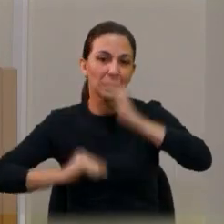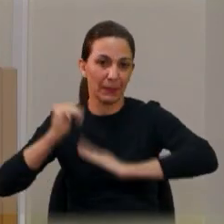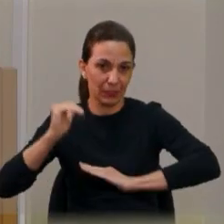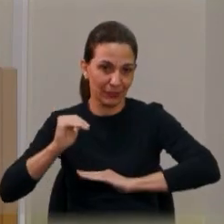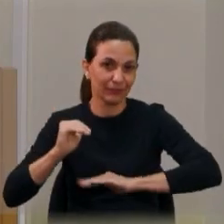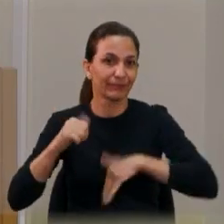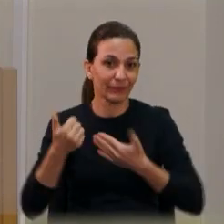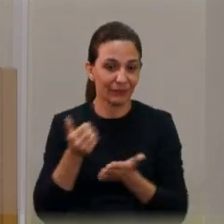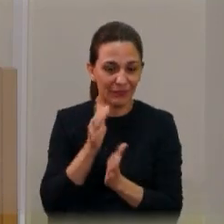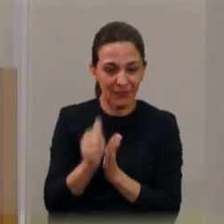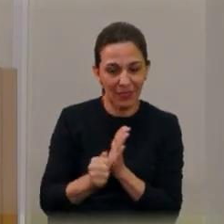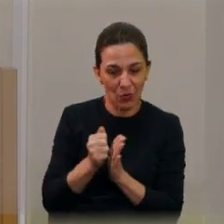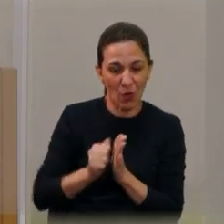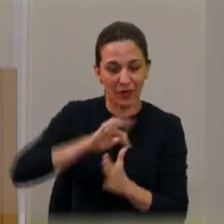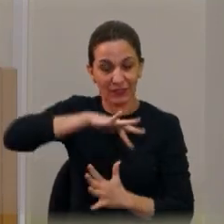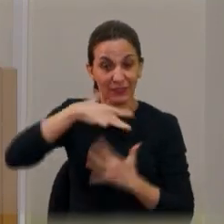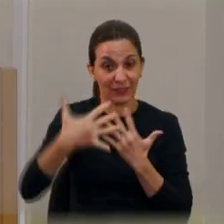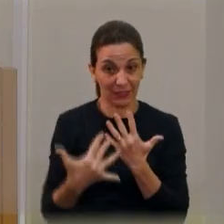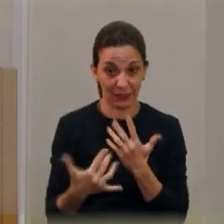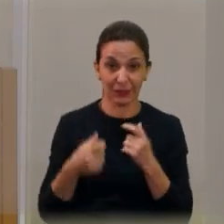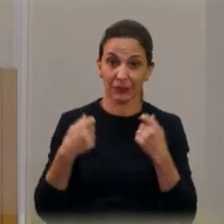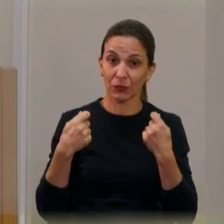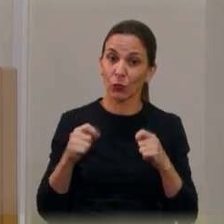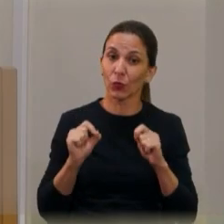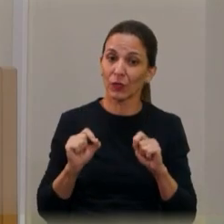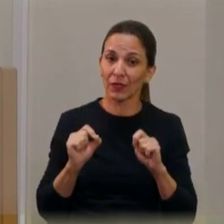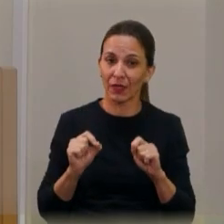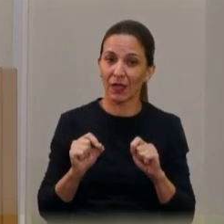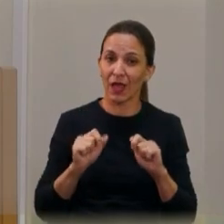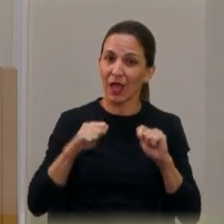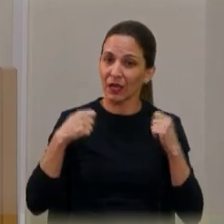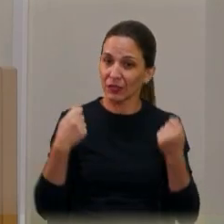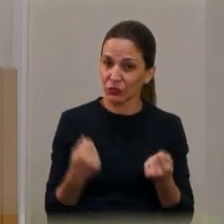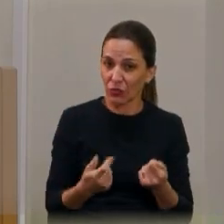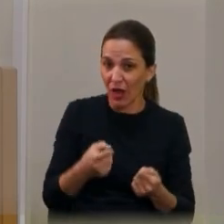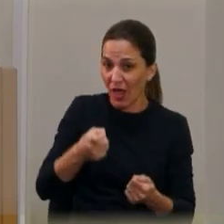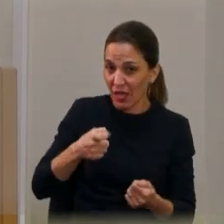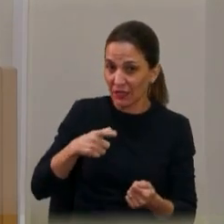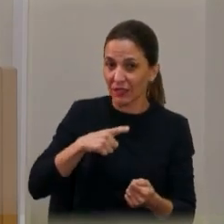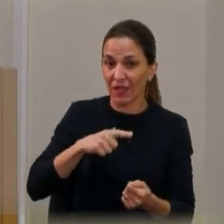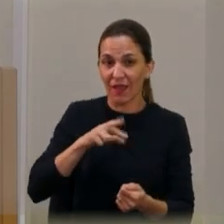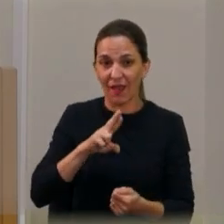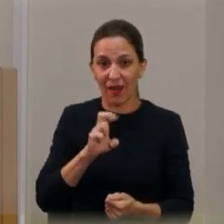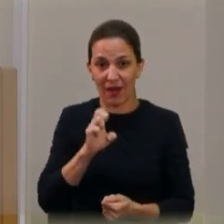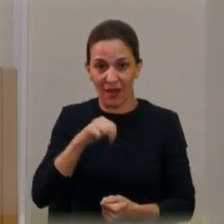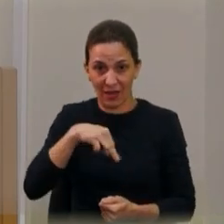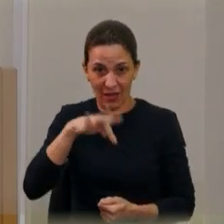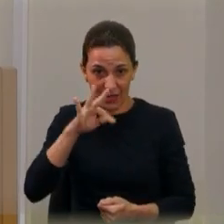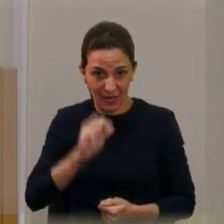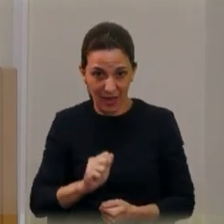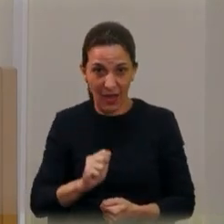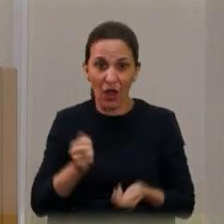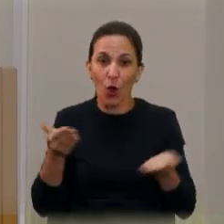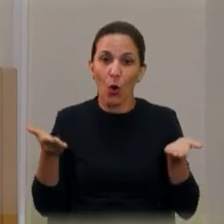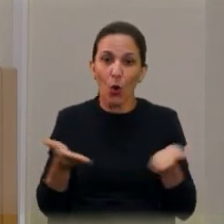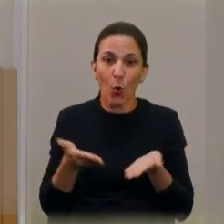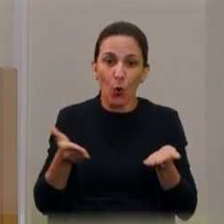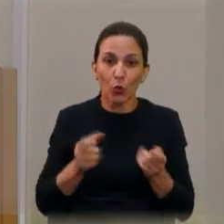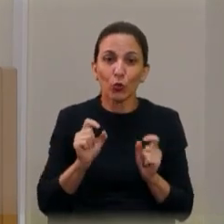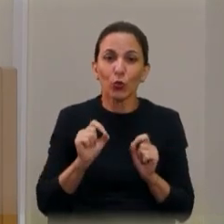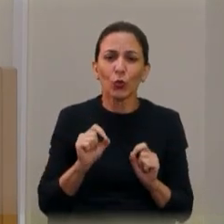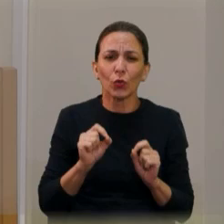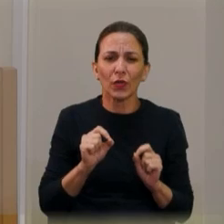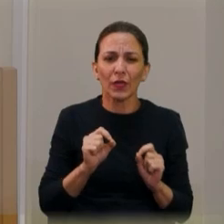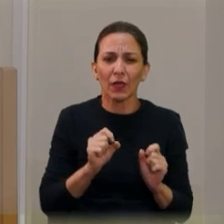é importante dizer que a minha ex-assessora Renata Fata ela hoje estará